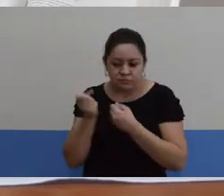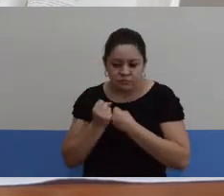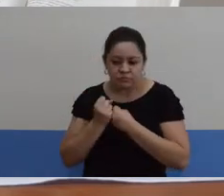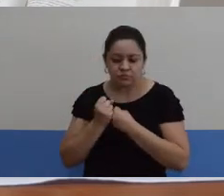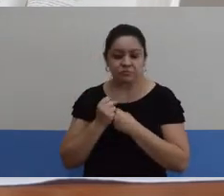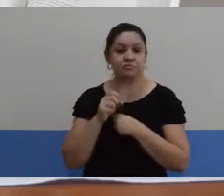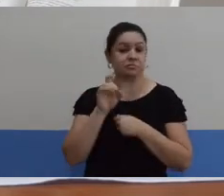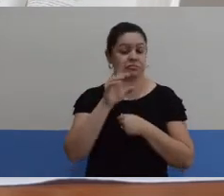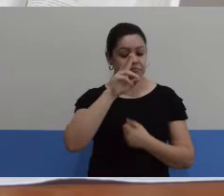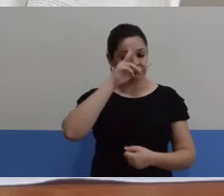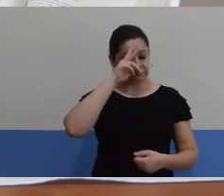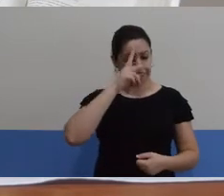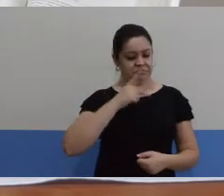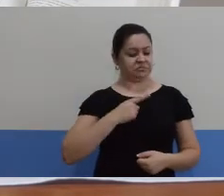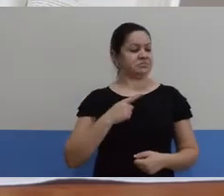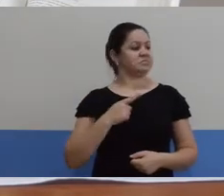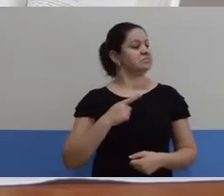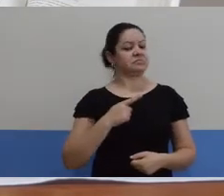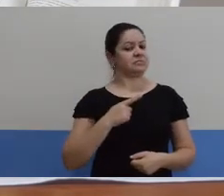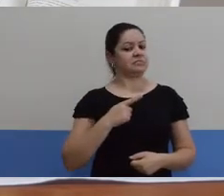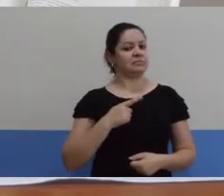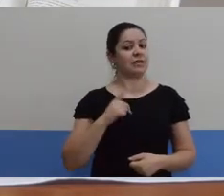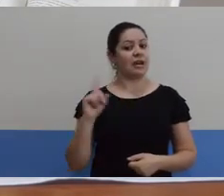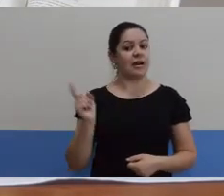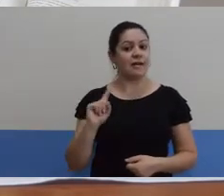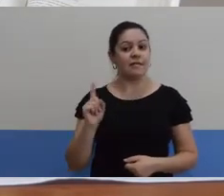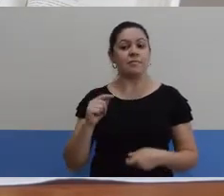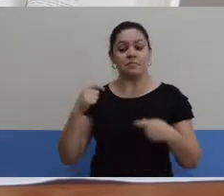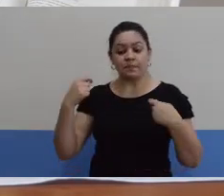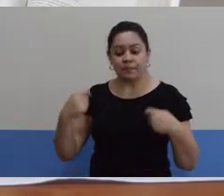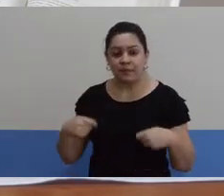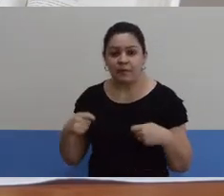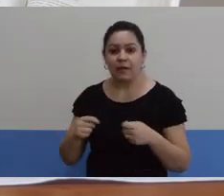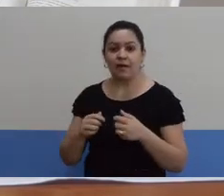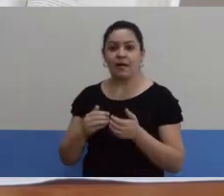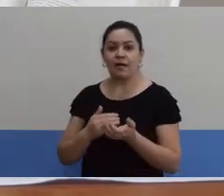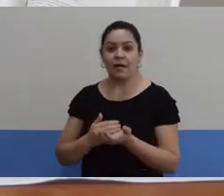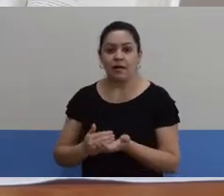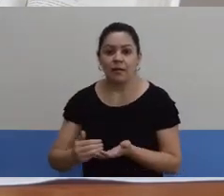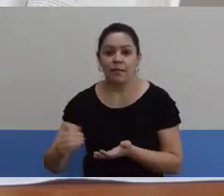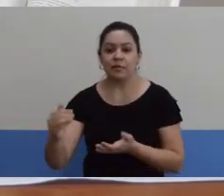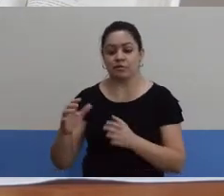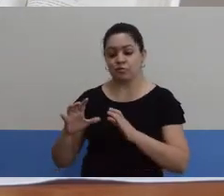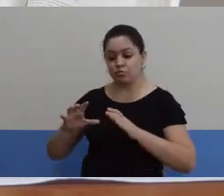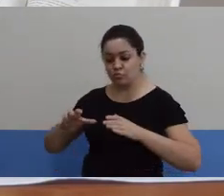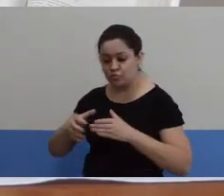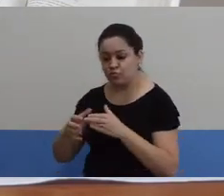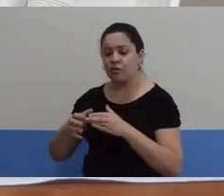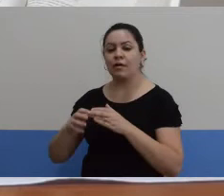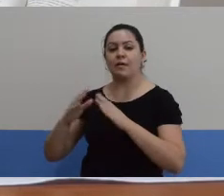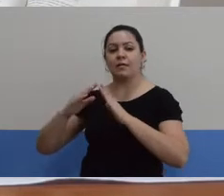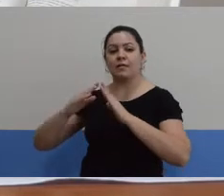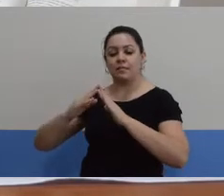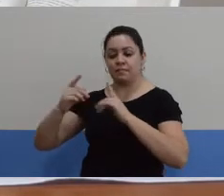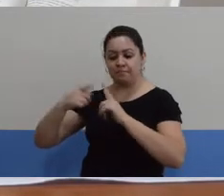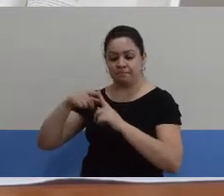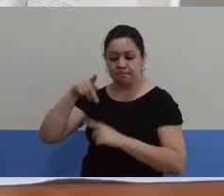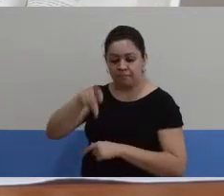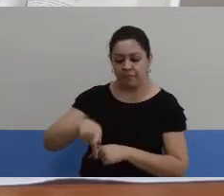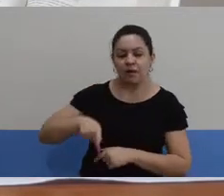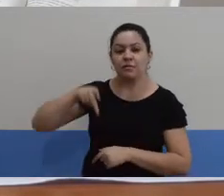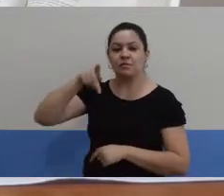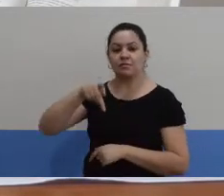individualizado, mas ele seja a partir dos movimentos, das pastorais, e quando você vai